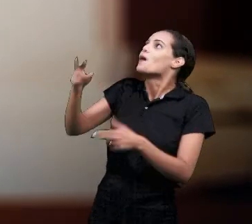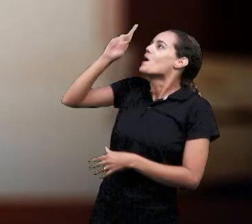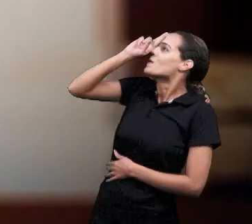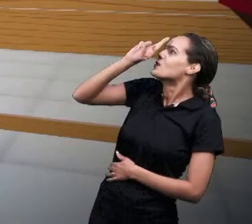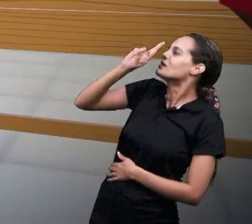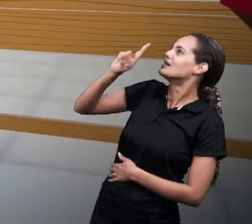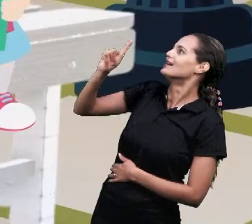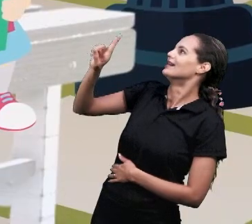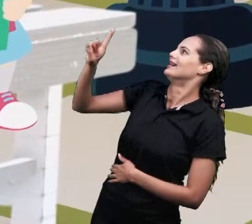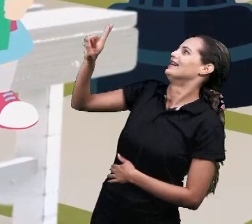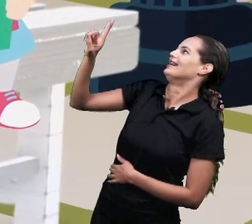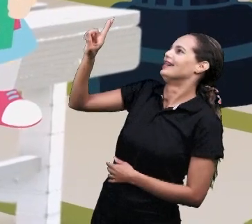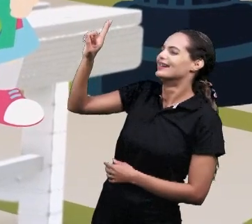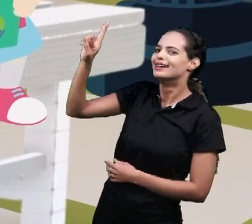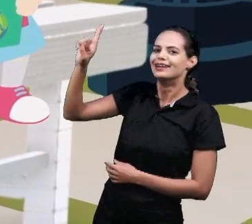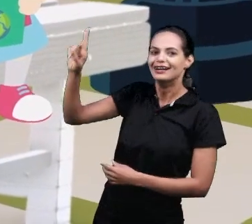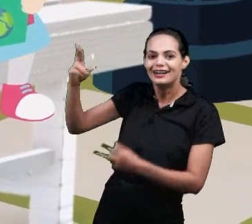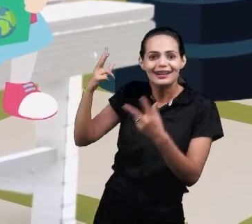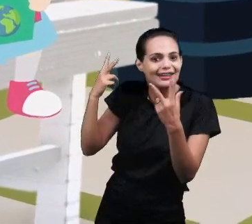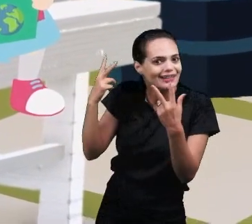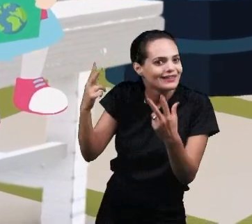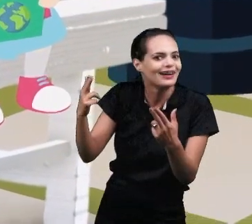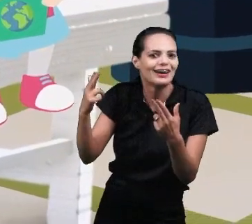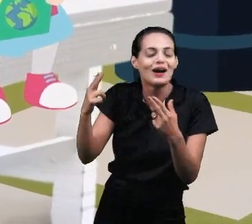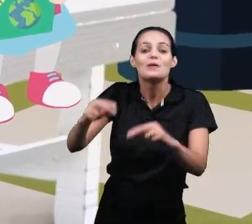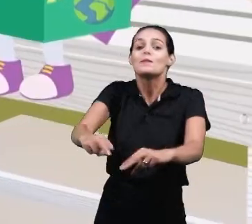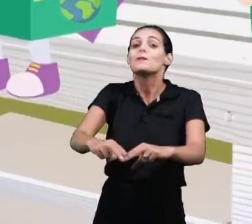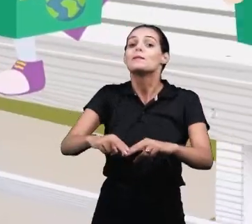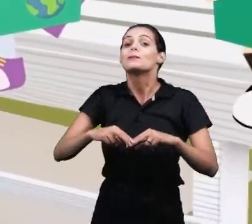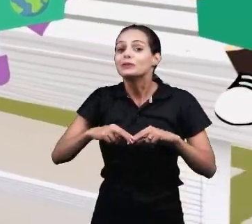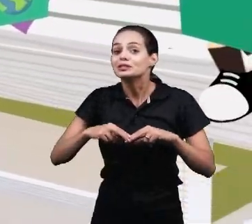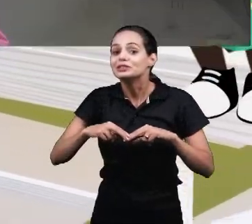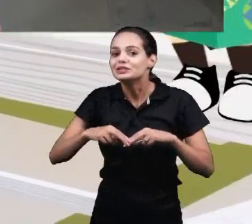semelhança, para estar perante ti e te